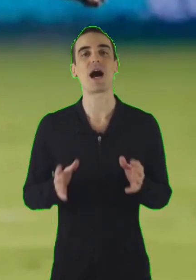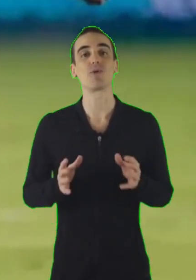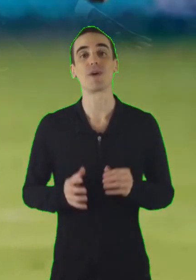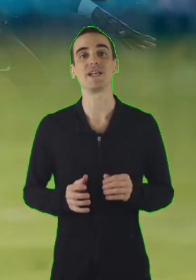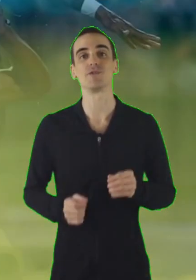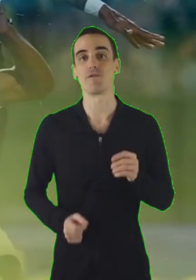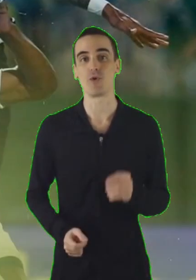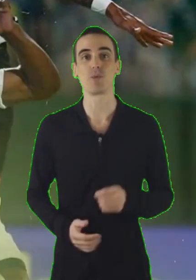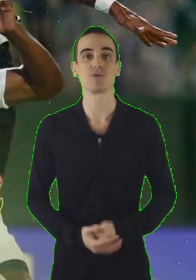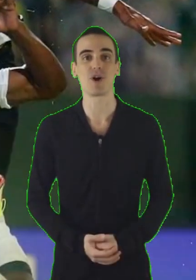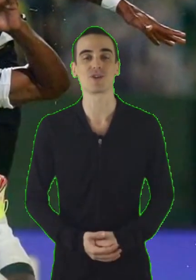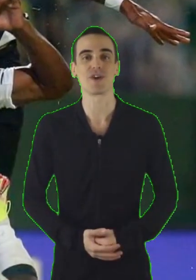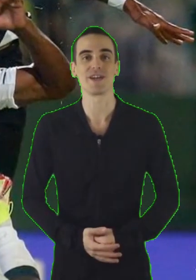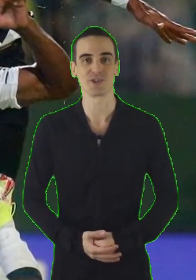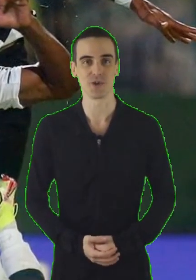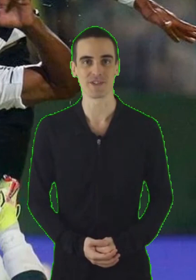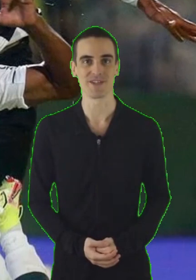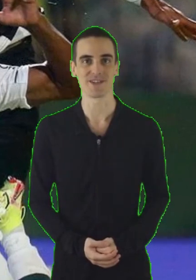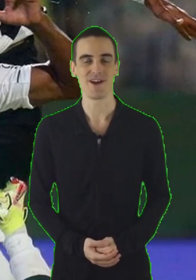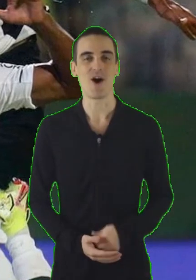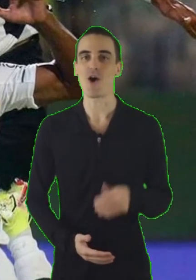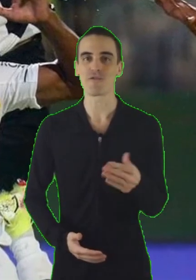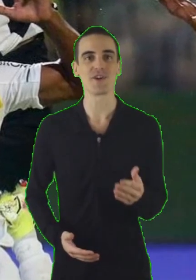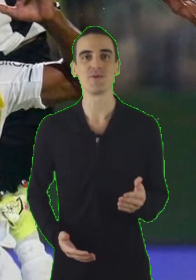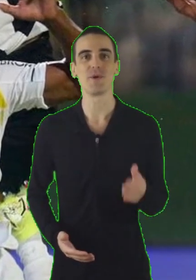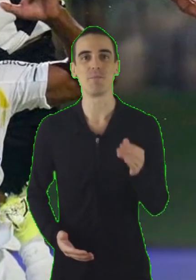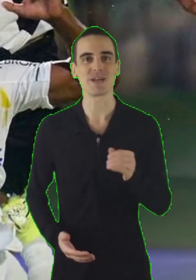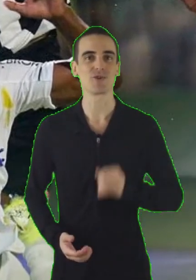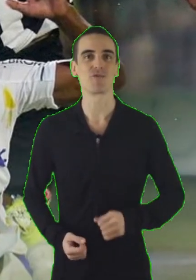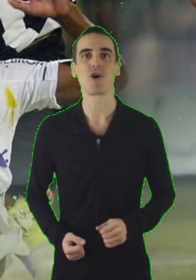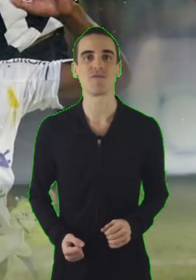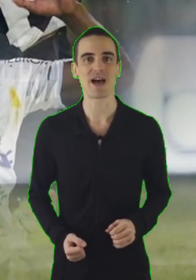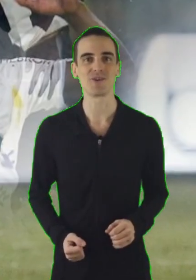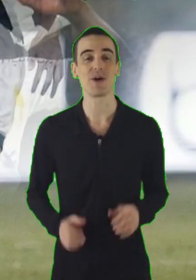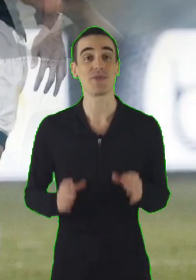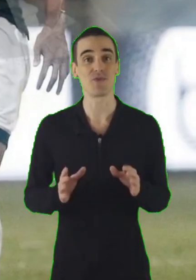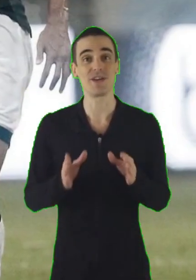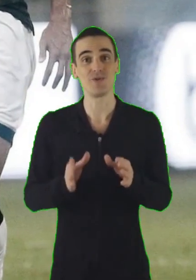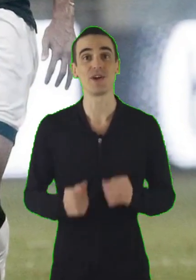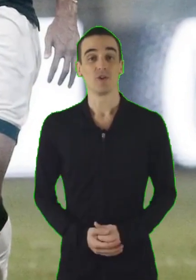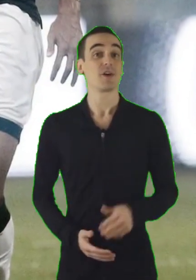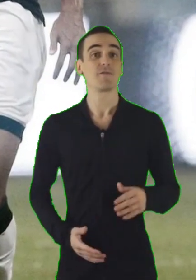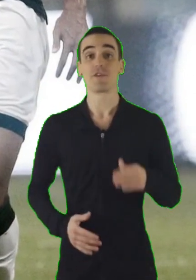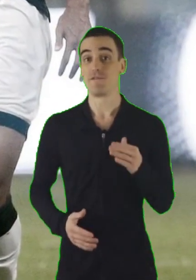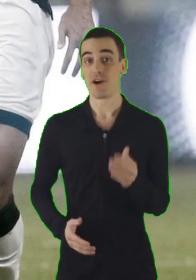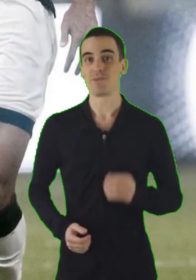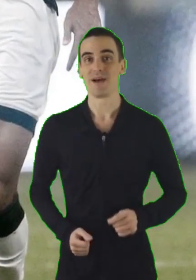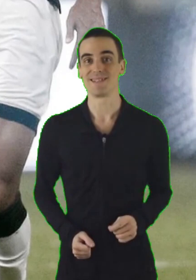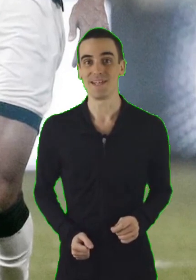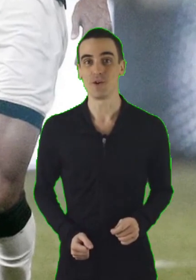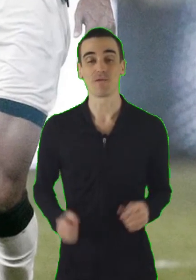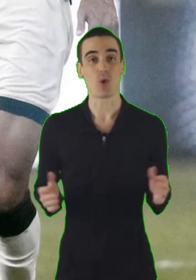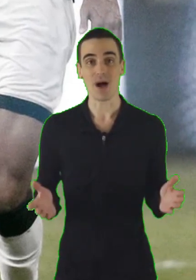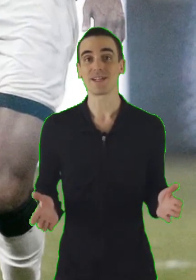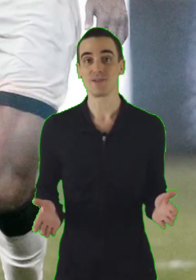equilíbrio emocional estão sendo um problema para o time. E aí, torcedor? Na sua opinião, o jornalista está correto ao analisar o momento